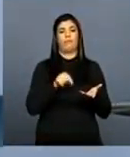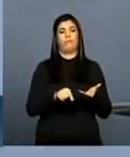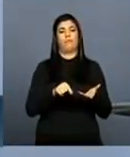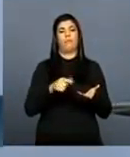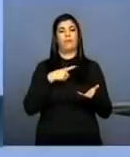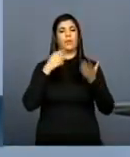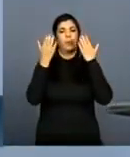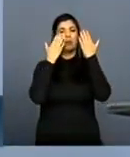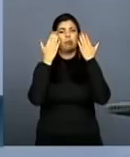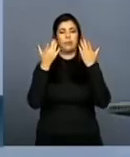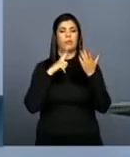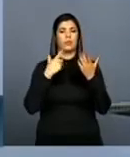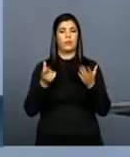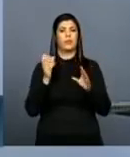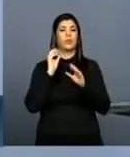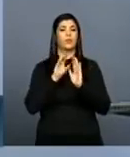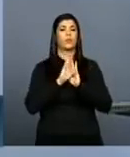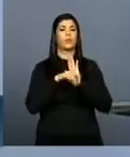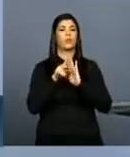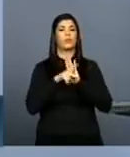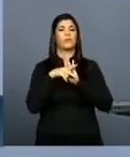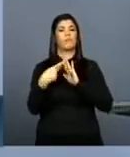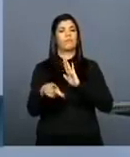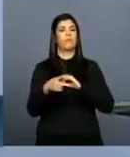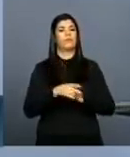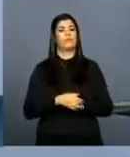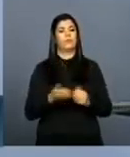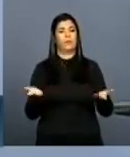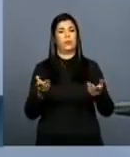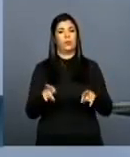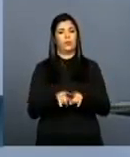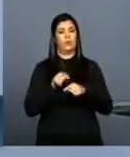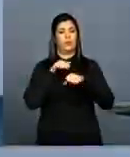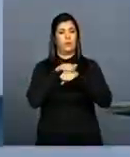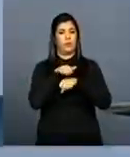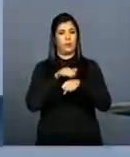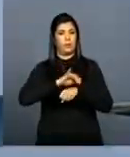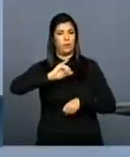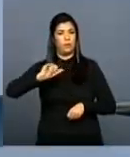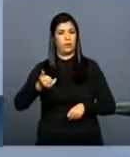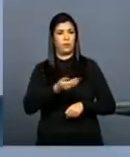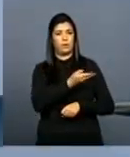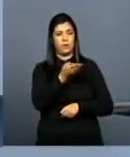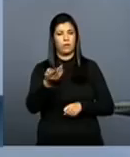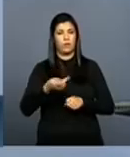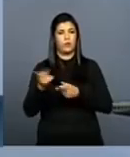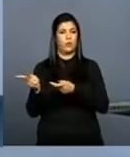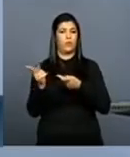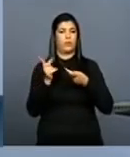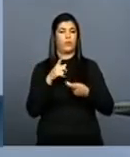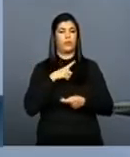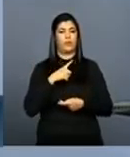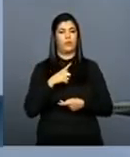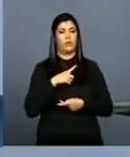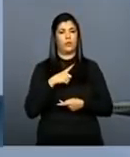dos números, mas do conceito. Hoje à noite eu aproveito já para convidar todo mundo. Nós temos